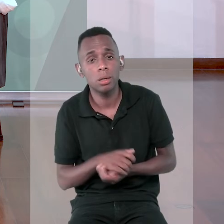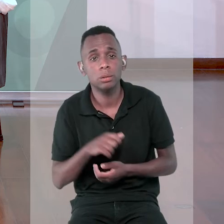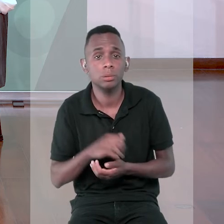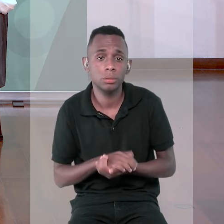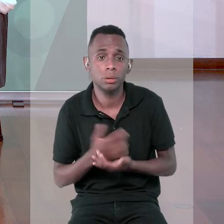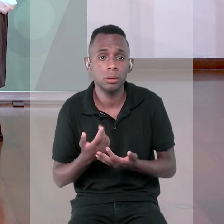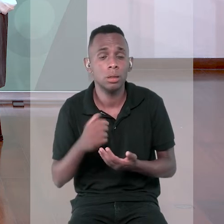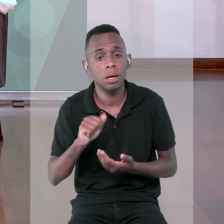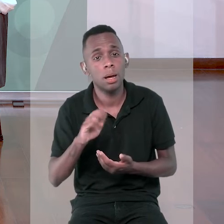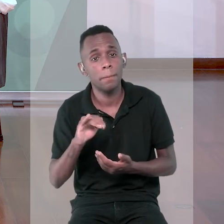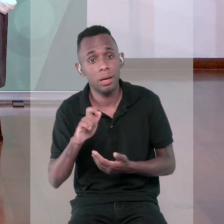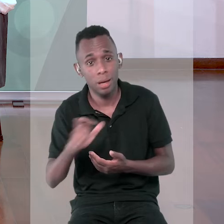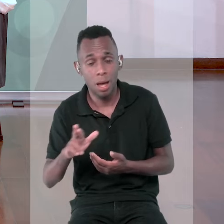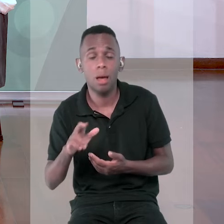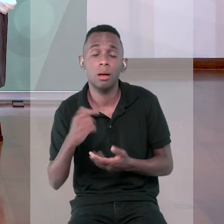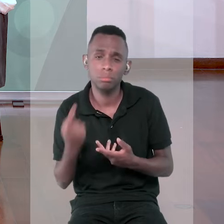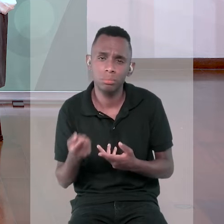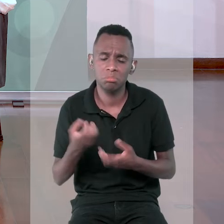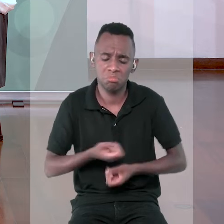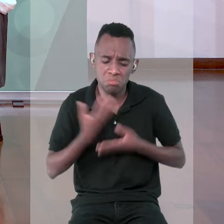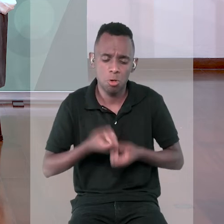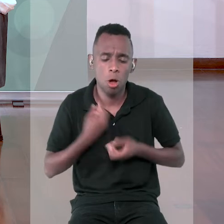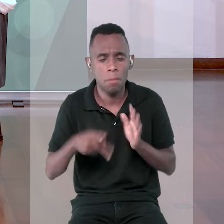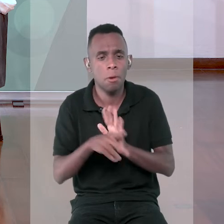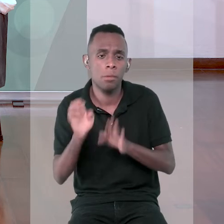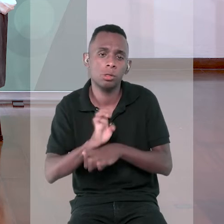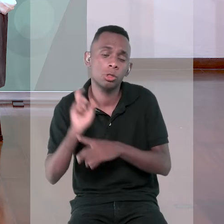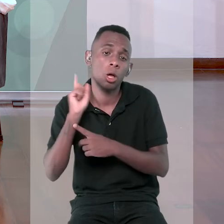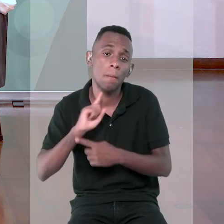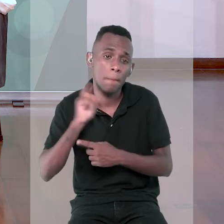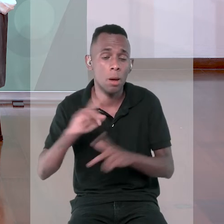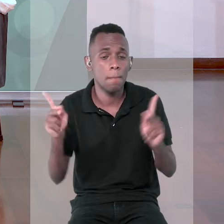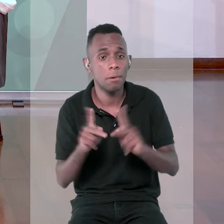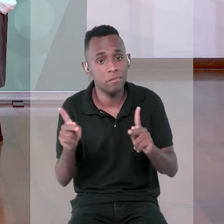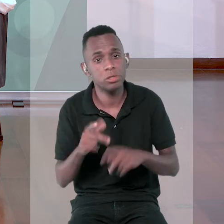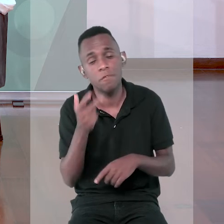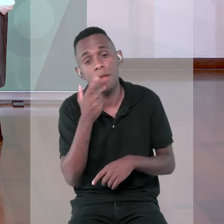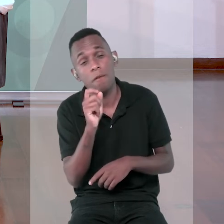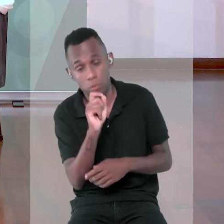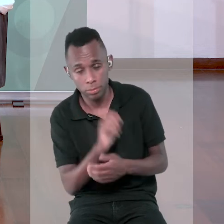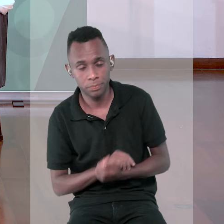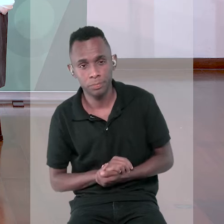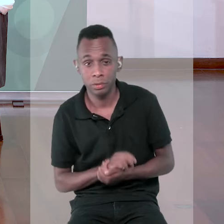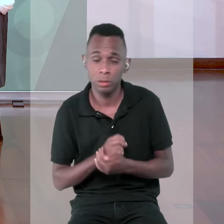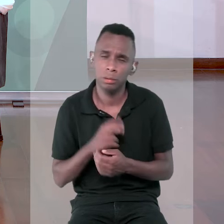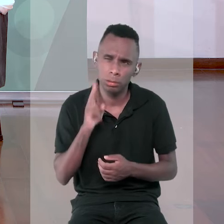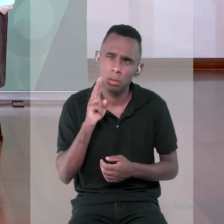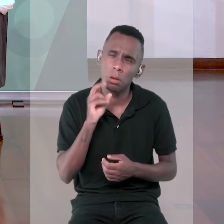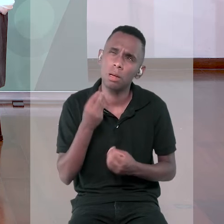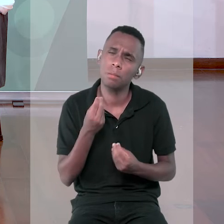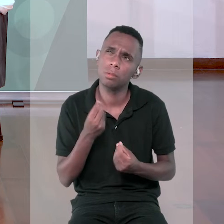Renault, o grande Abgar Renault, que era um poeta mineiro, ensaísta, professor, ele falava, vou ver se eu